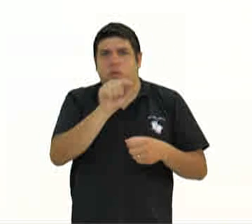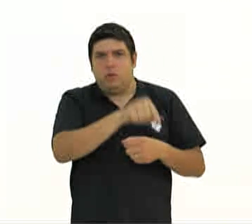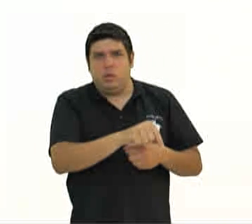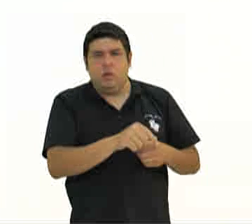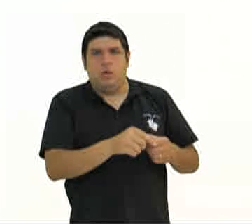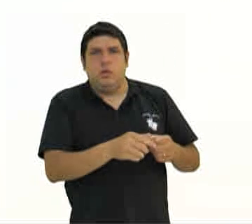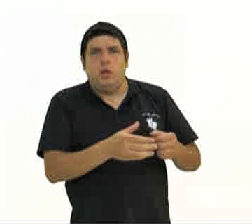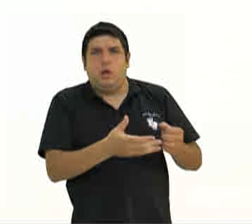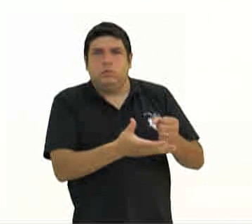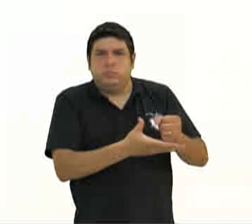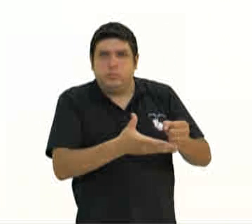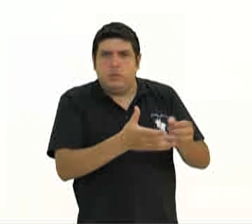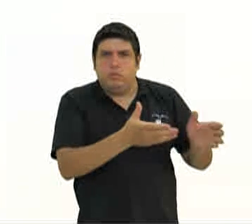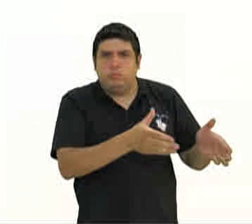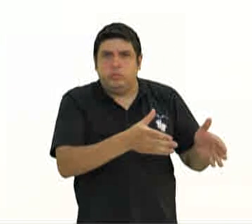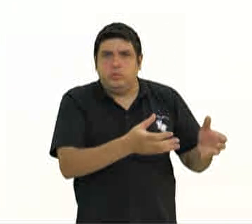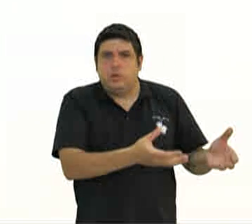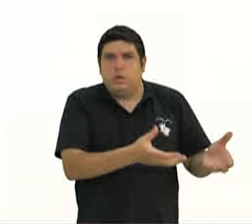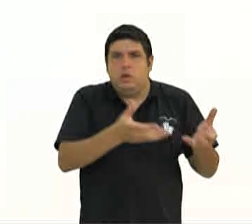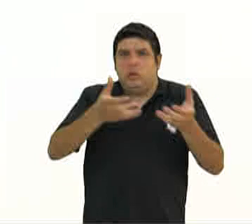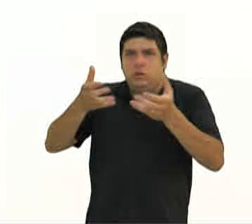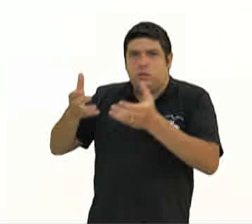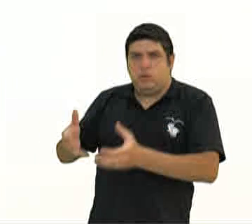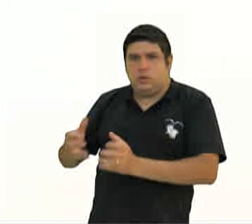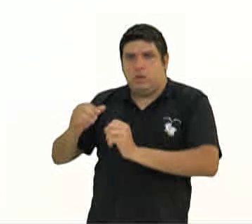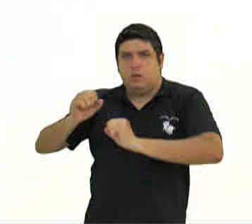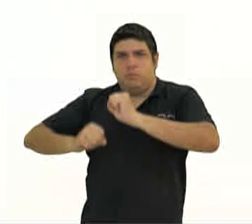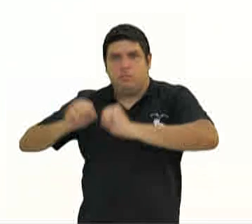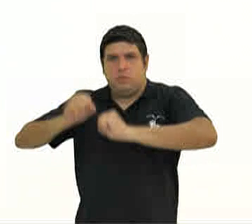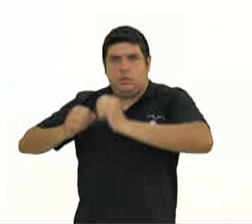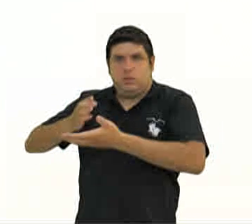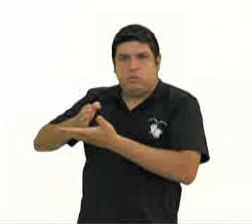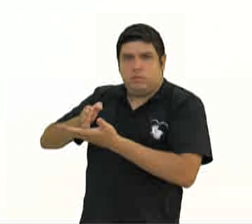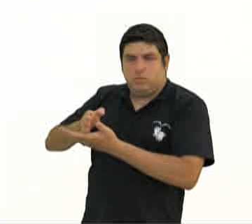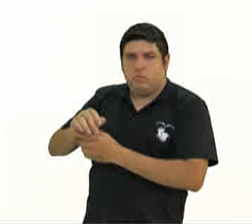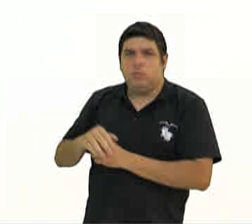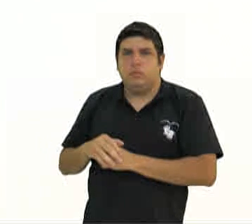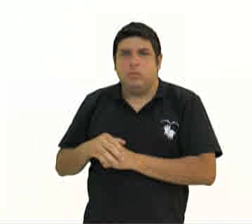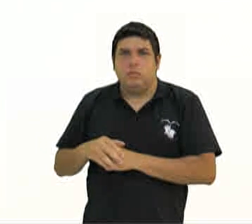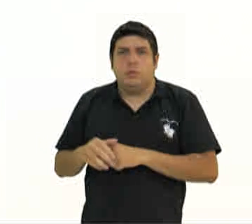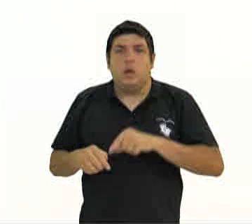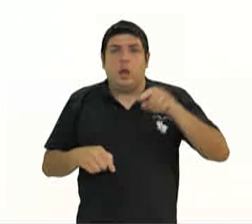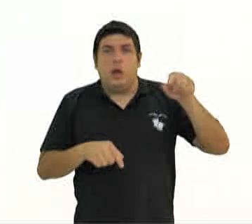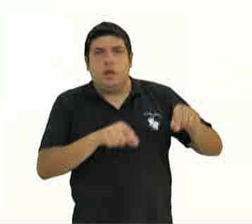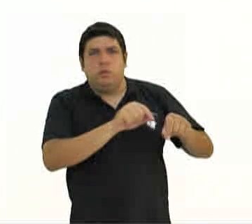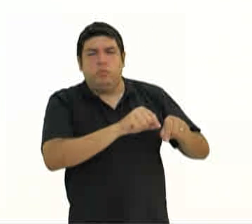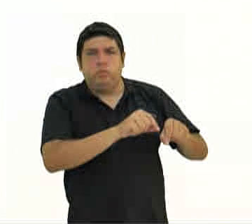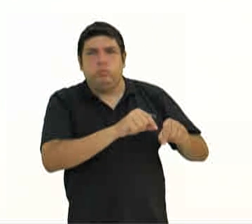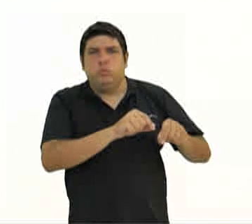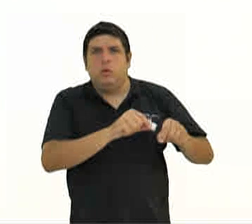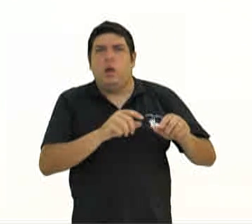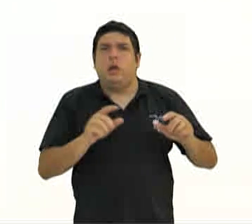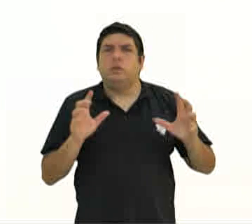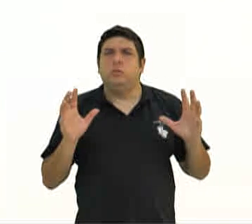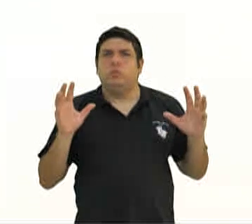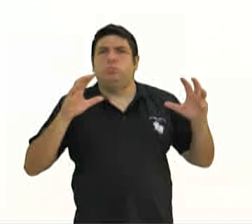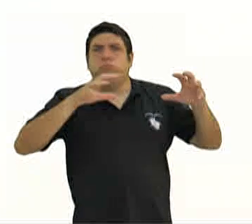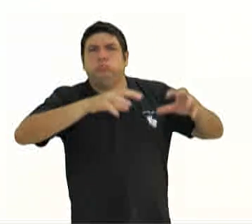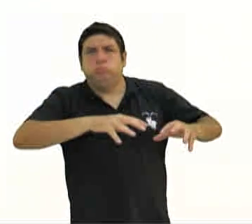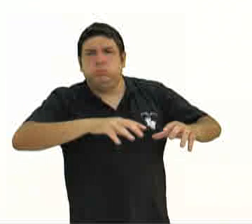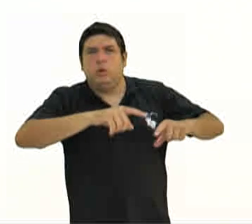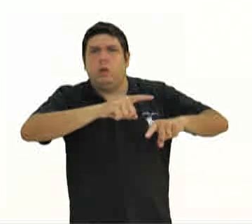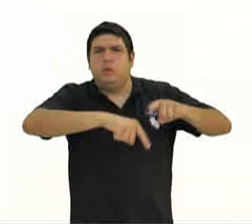como matéria-prima, ou de base, certo? O início. Transformam grande quantidade de